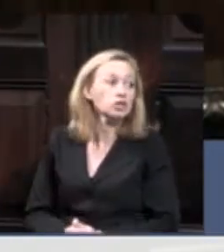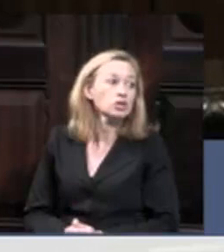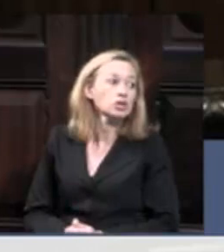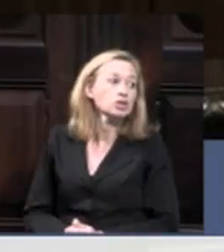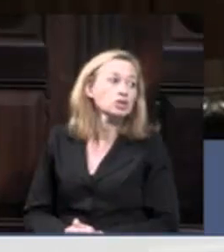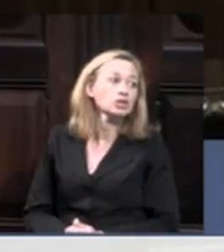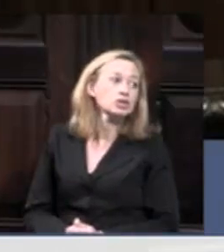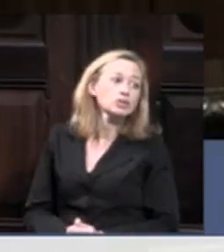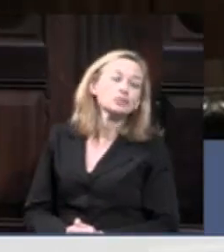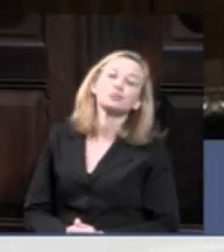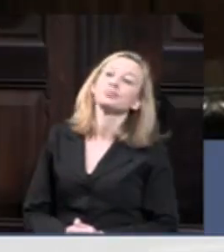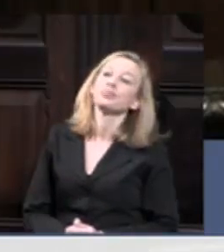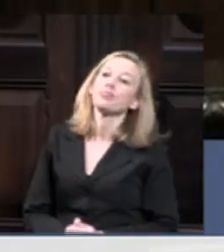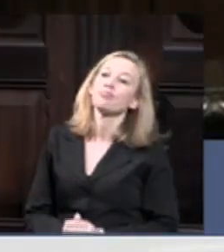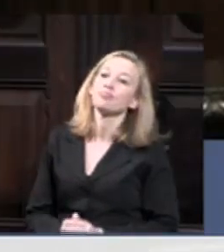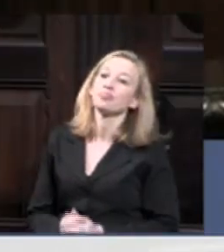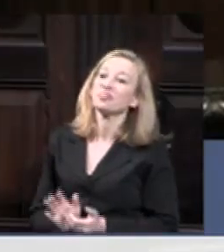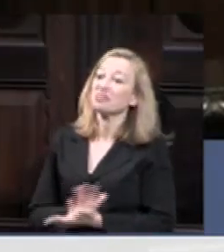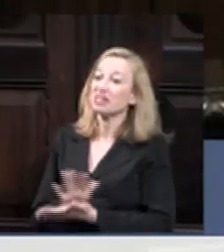despesa de custeio,